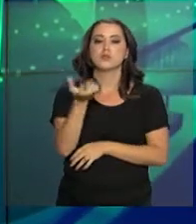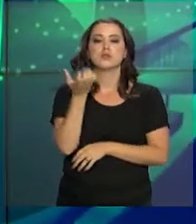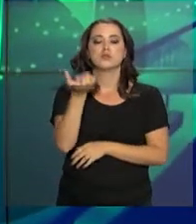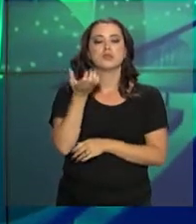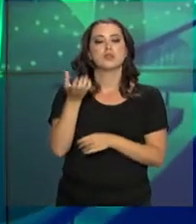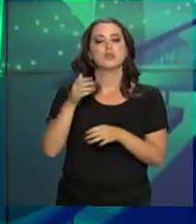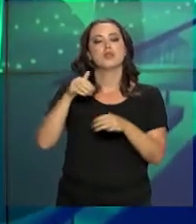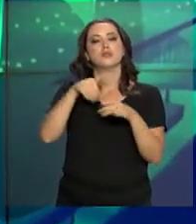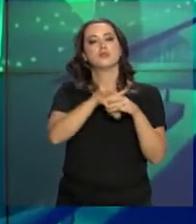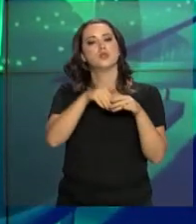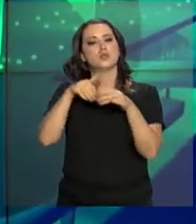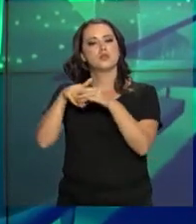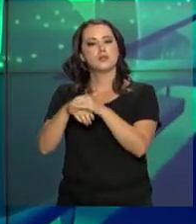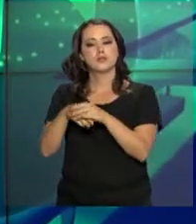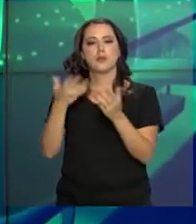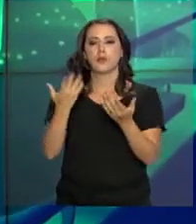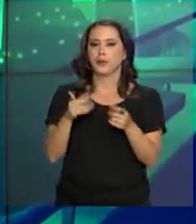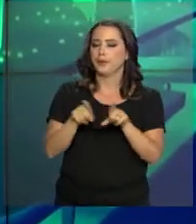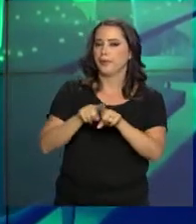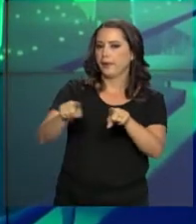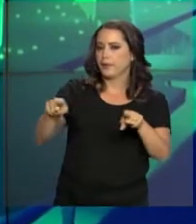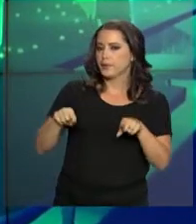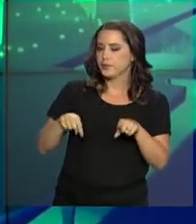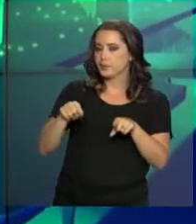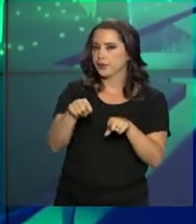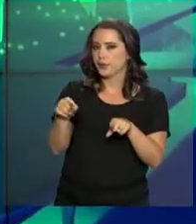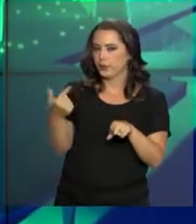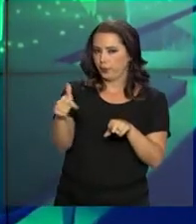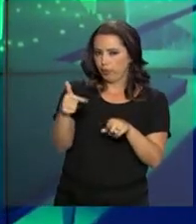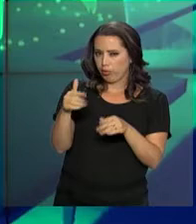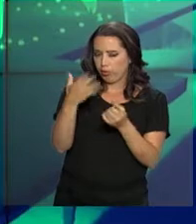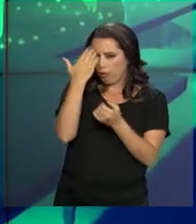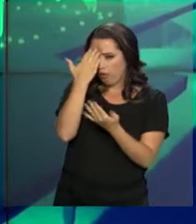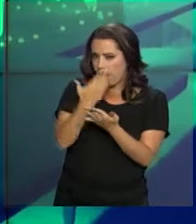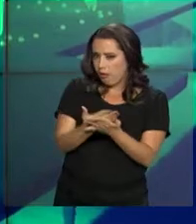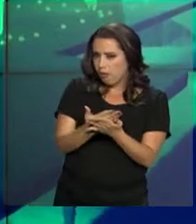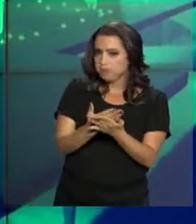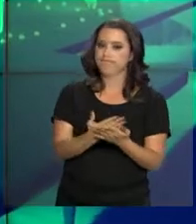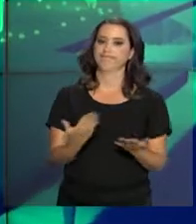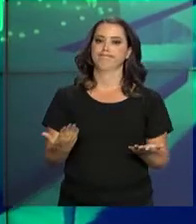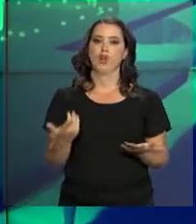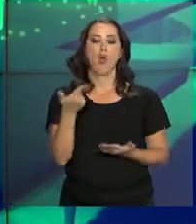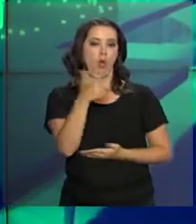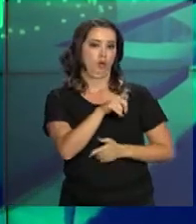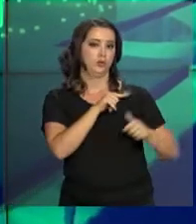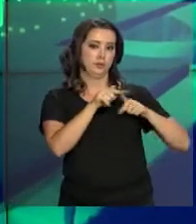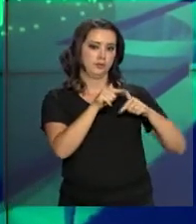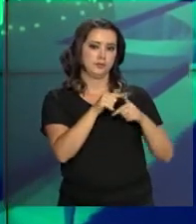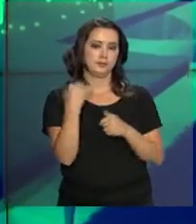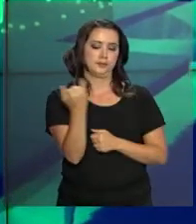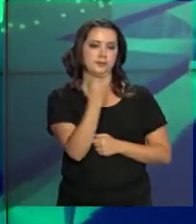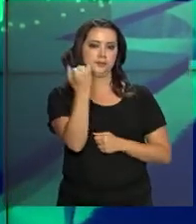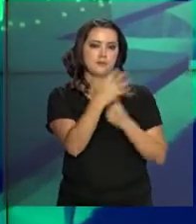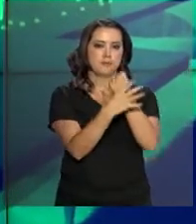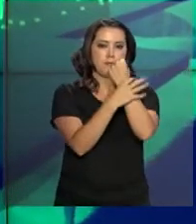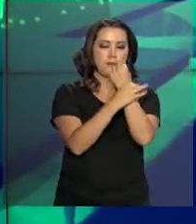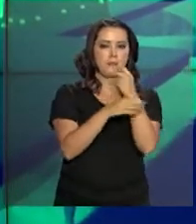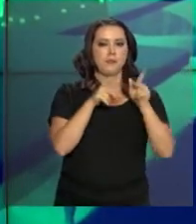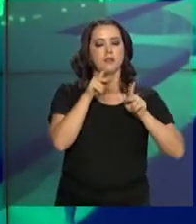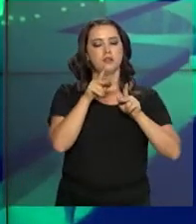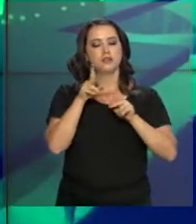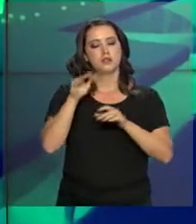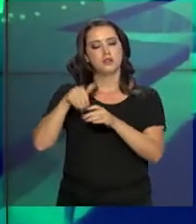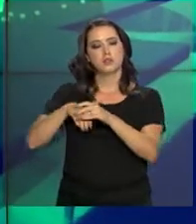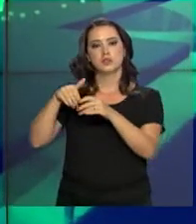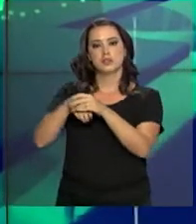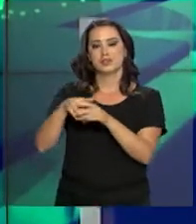as urnas eletrônicas, em particular, não são confiáveis. Outra linha de trabalho importante da segurança nas eleições é o